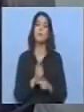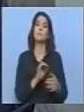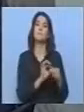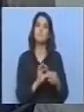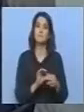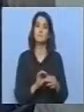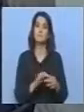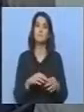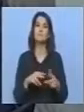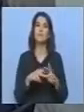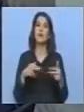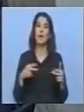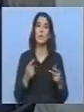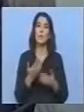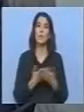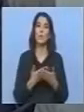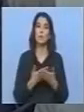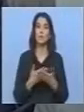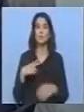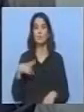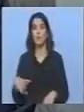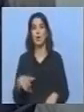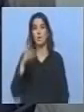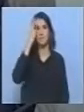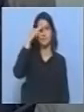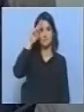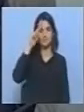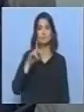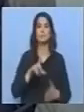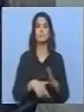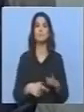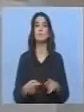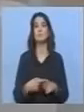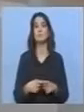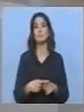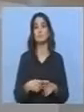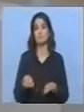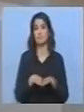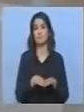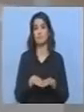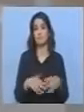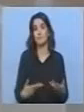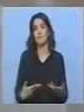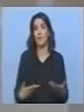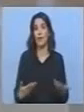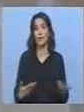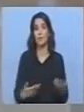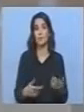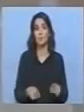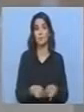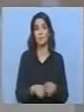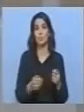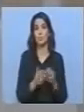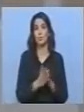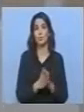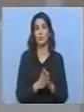nomeadamente através da Câmara de Comércio Portugal-Moçambique, em projetos de interesse comum e hoje, enfim, mobilizados como todos para